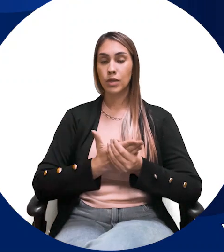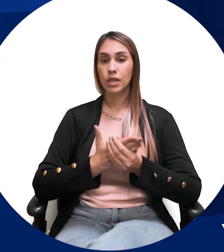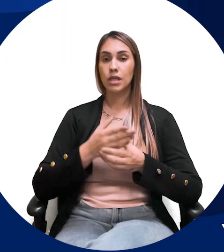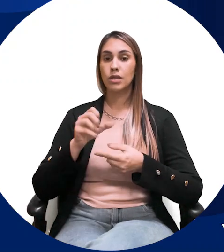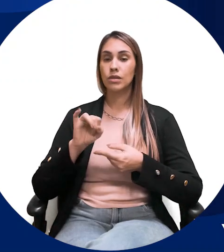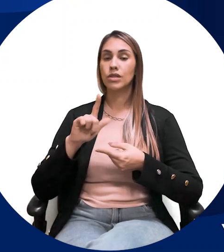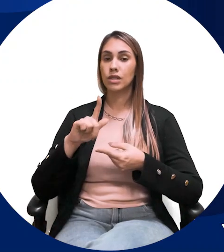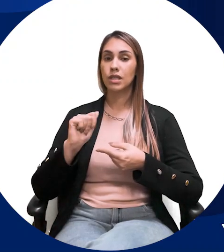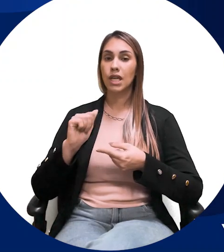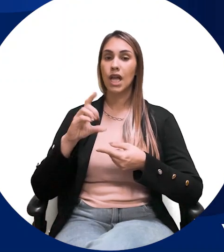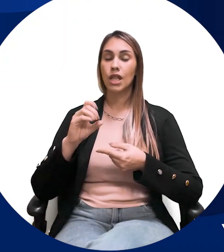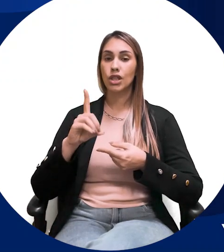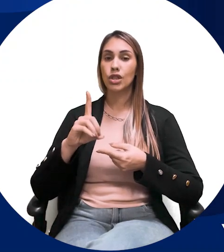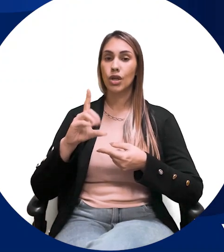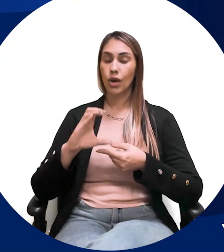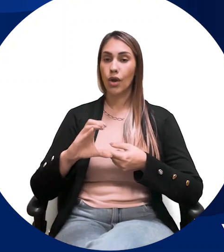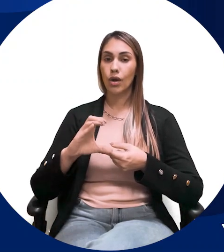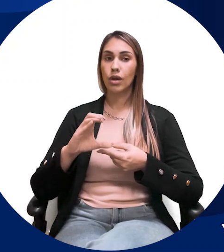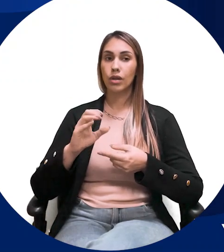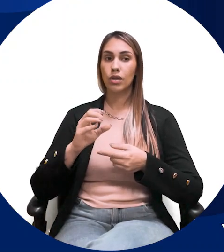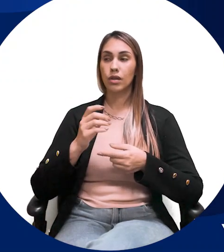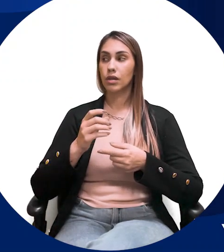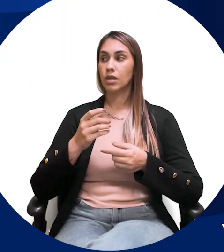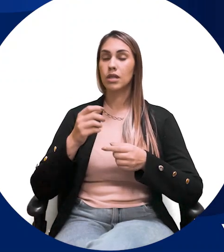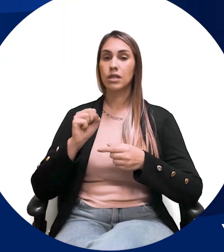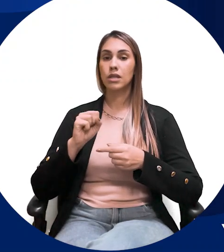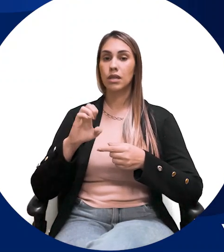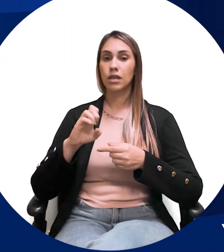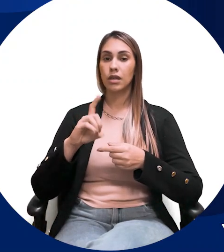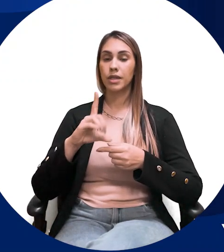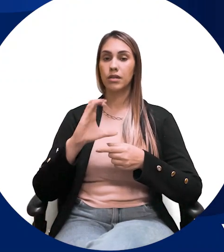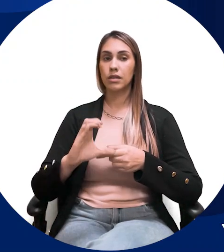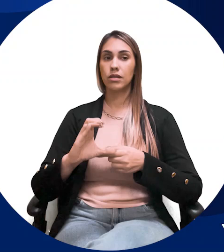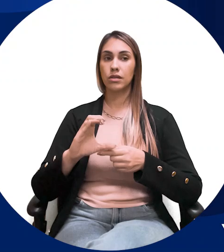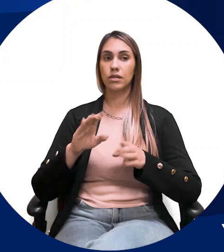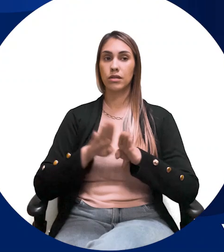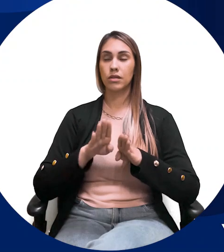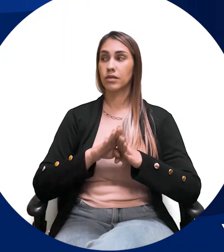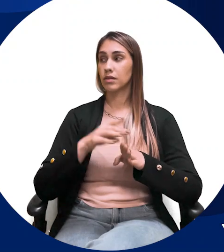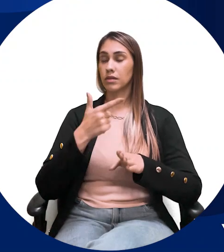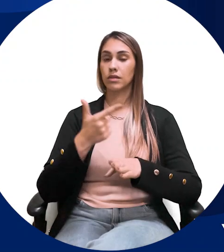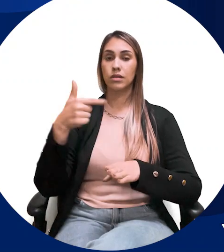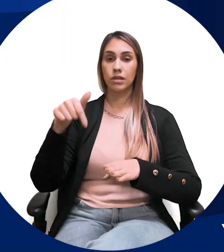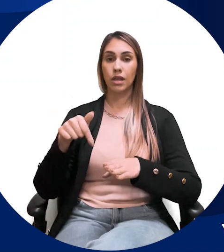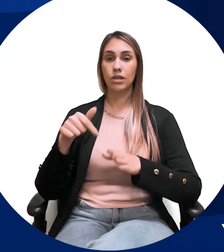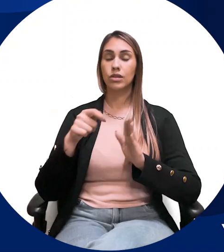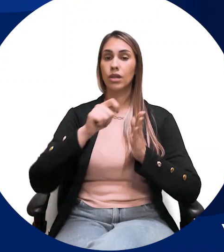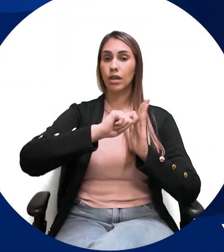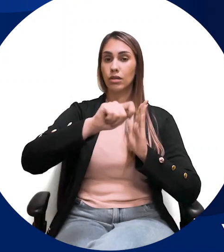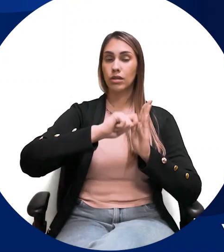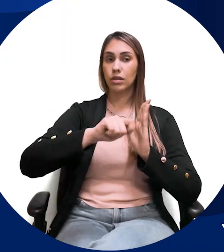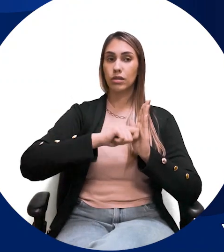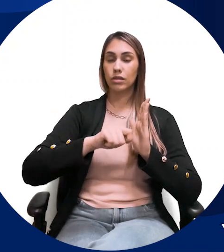via processo no SIGADOC, a Unidade Setorial de Correição. SEDUC, Unisecor.